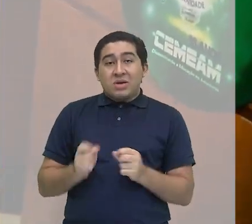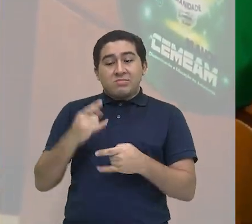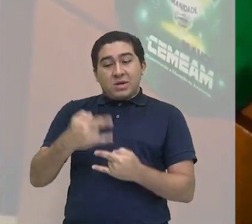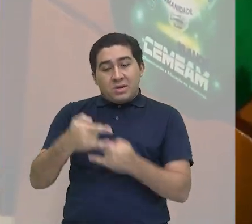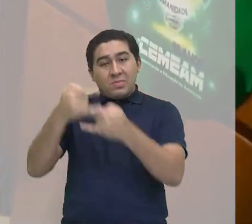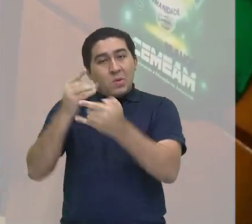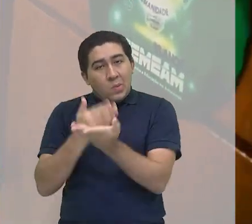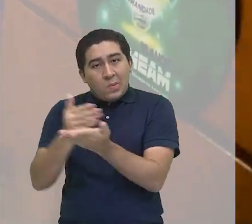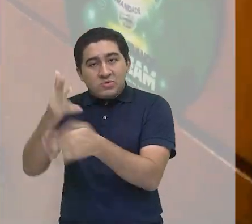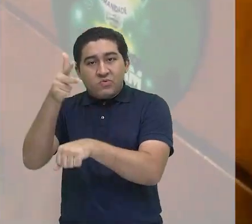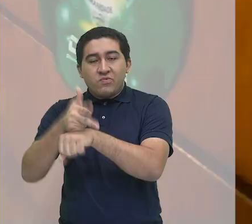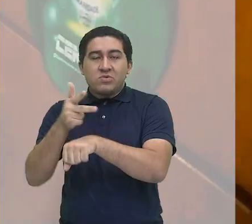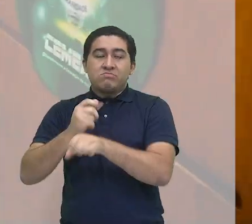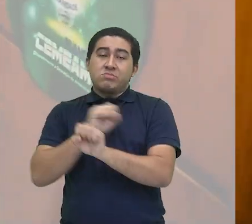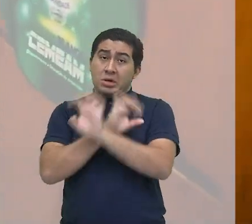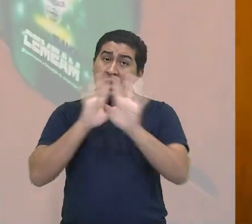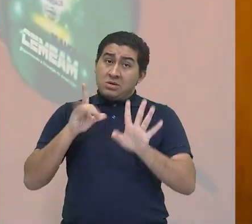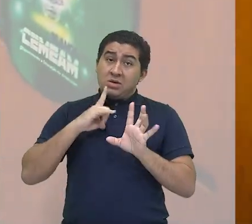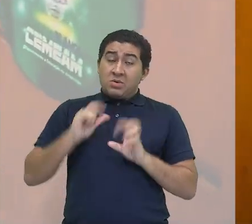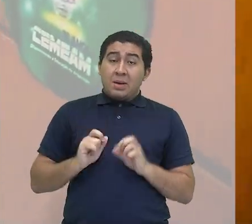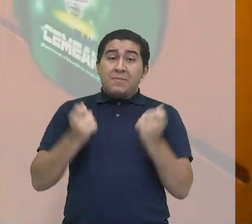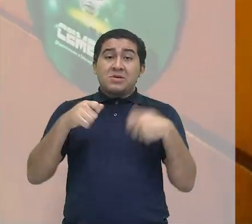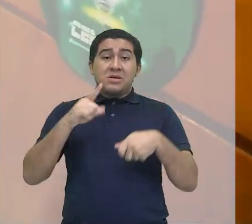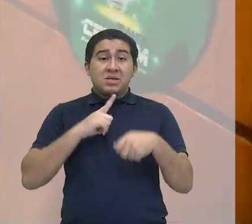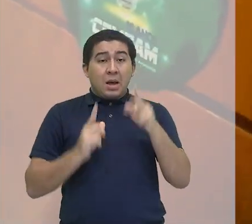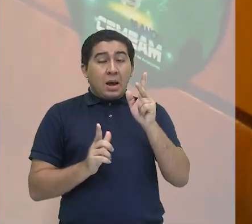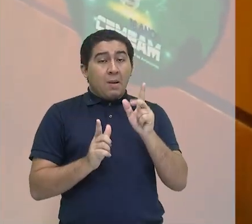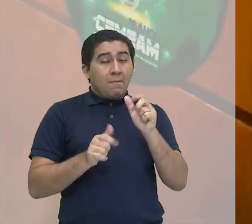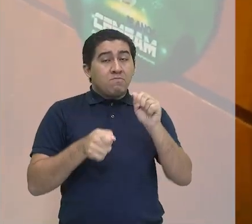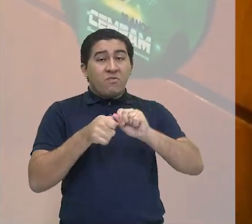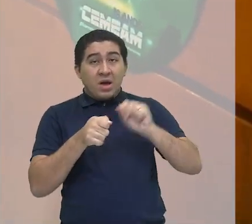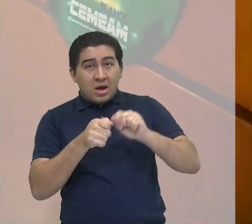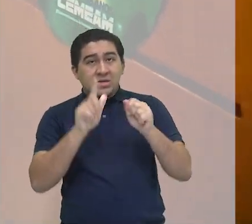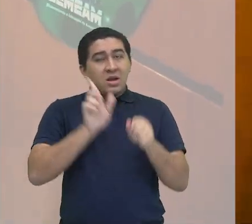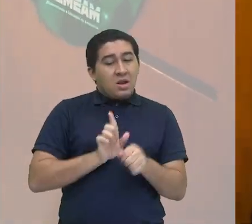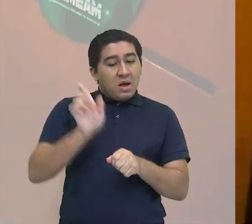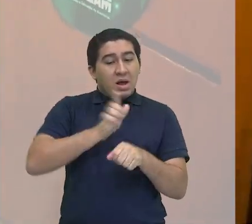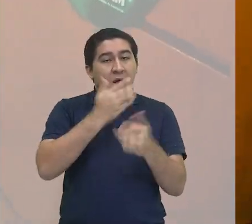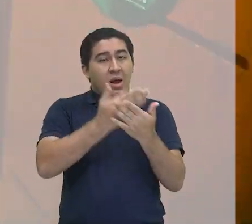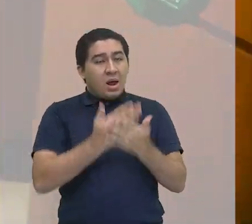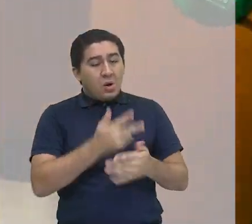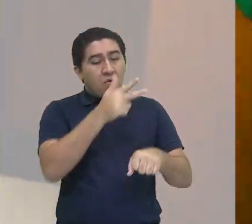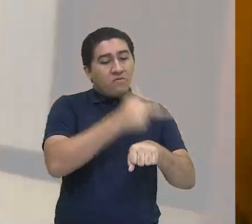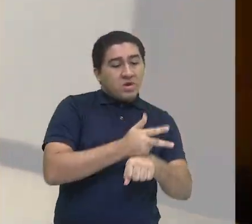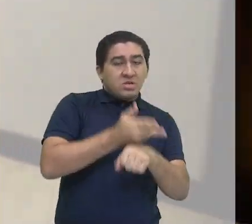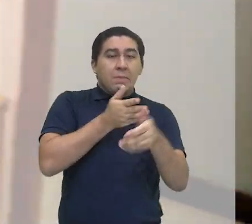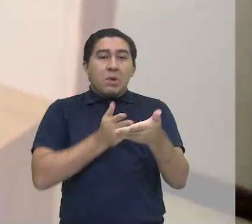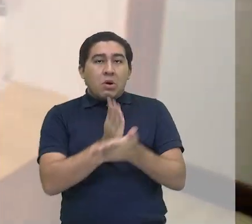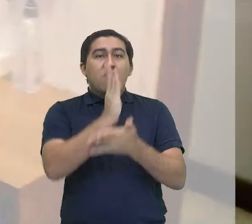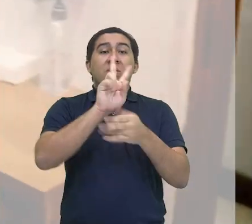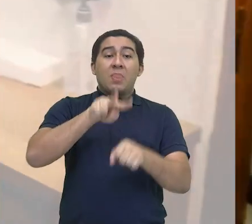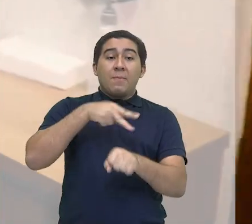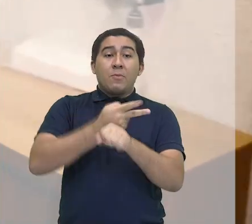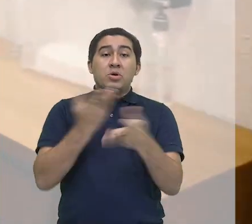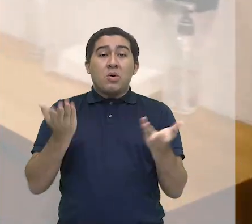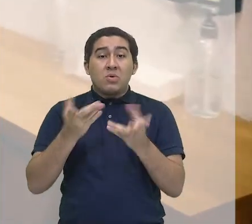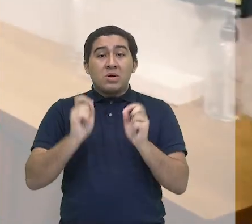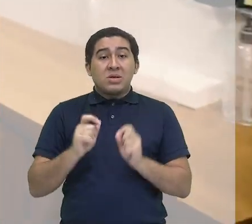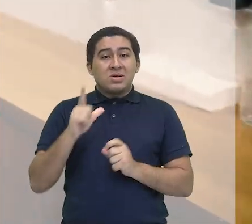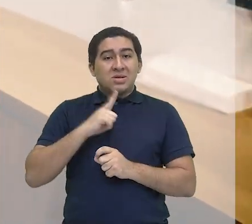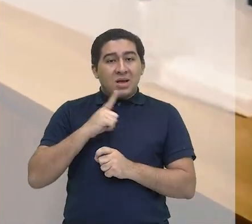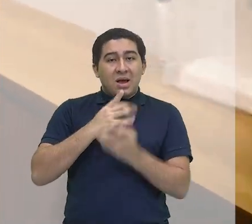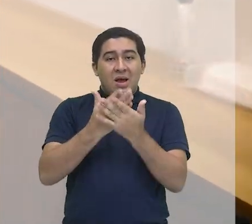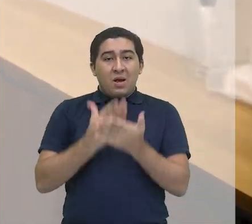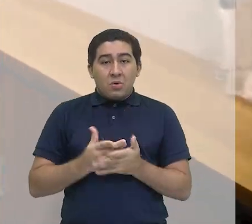Claro que ainda tem a produção que é feita das aulas, que vai para uma produtora, né, a validação, e aí chegou o momento da nossa aula,